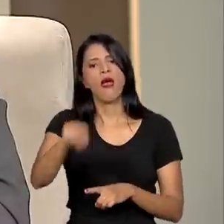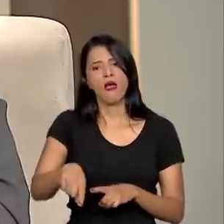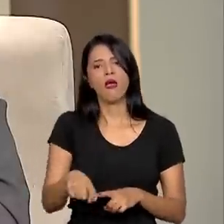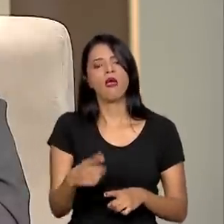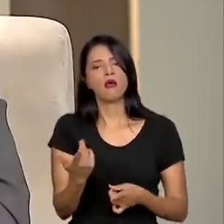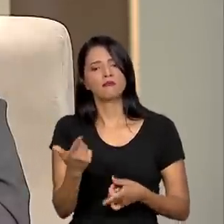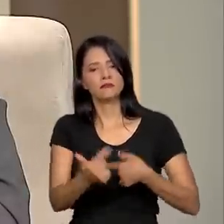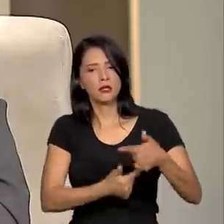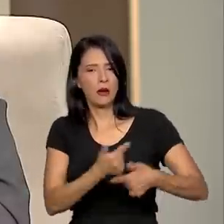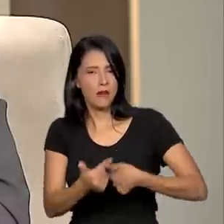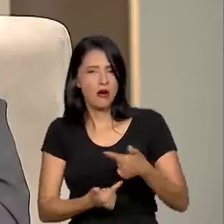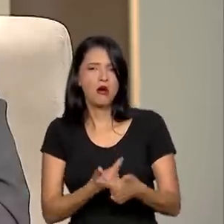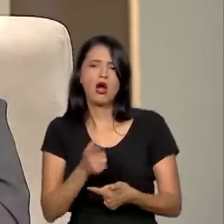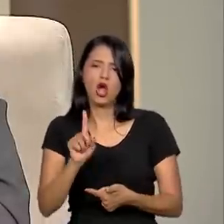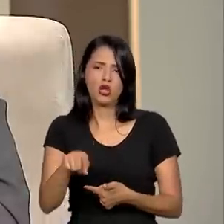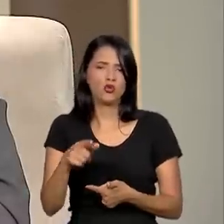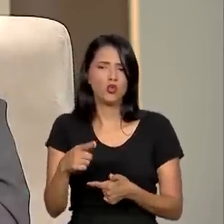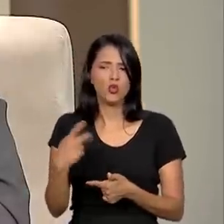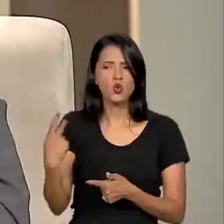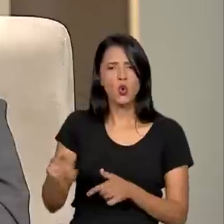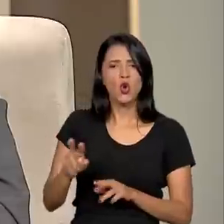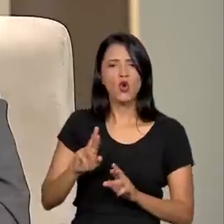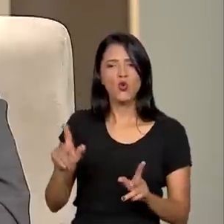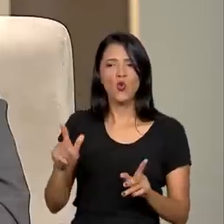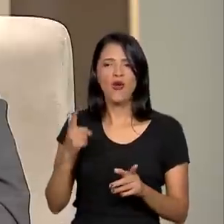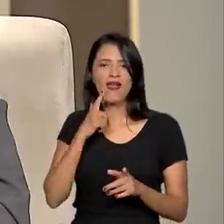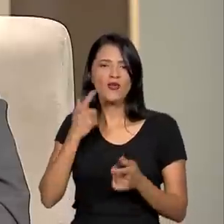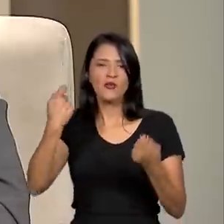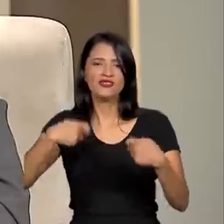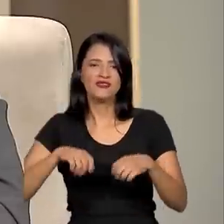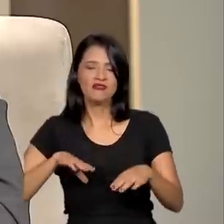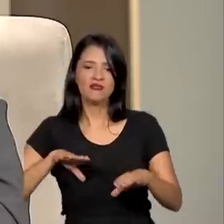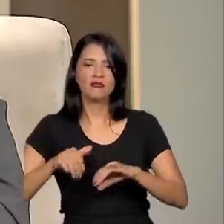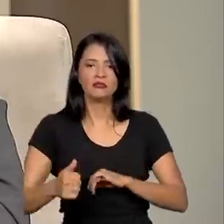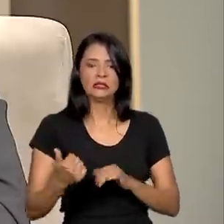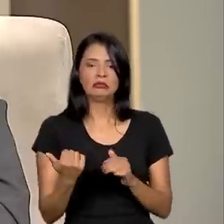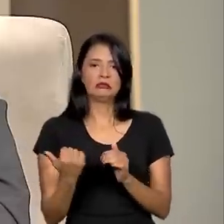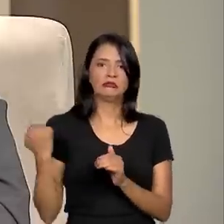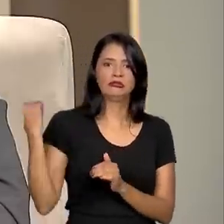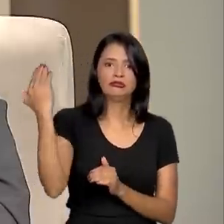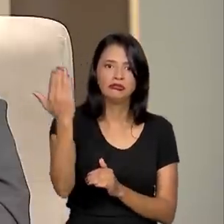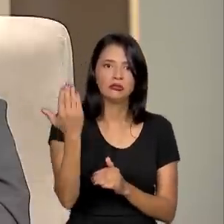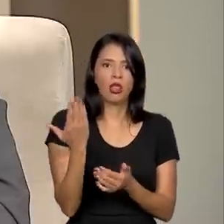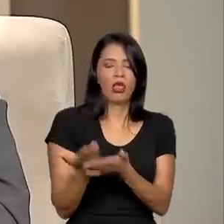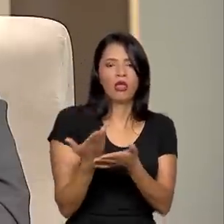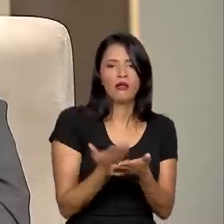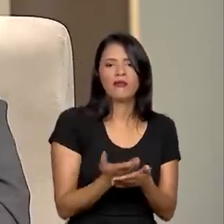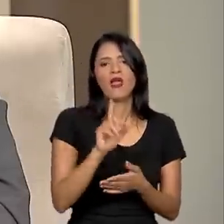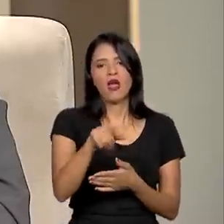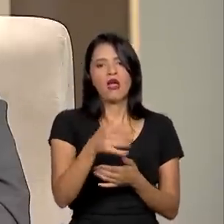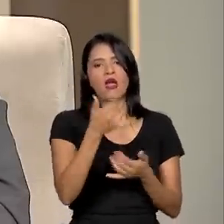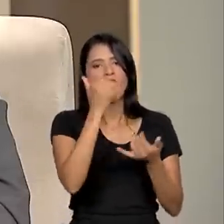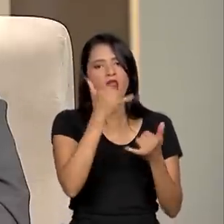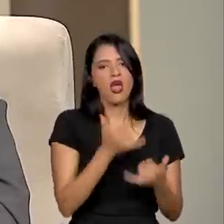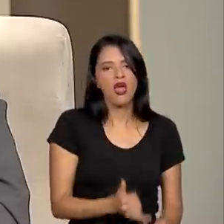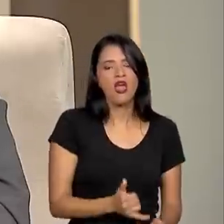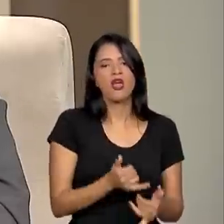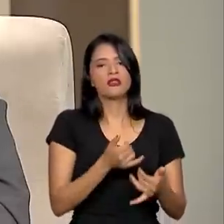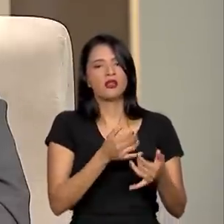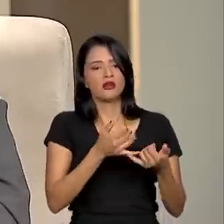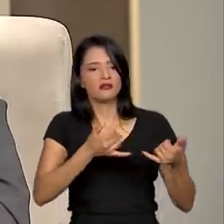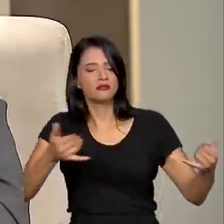não muito, muito de formação não muito alta. Né? São a parte de elétrica, a parte